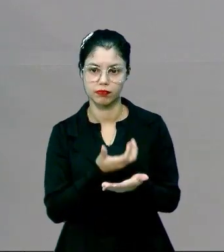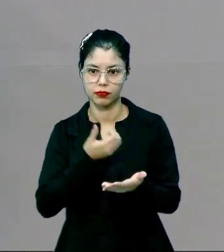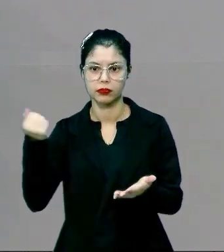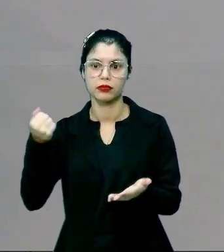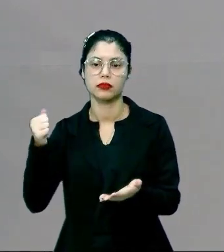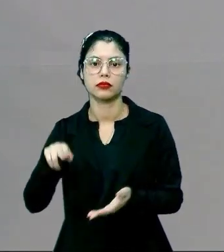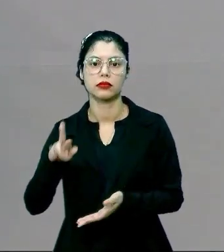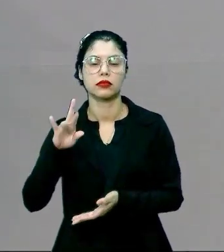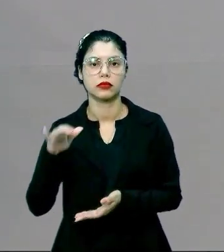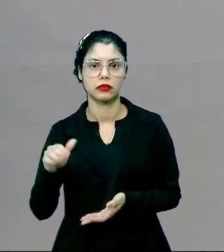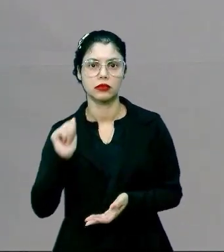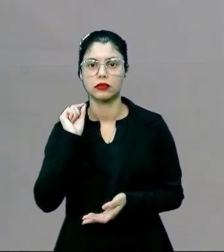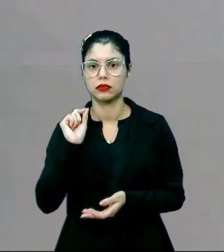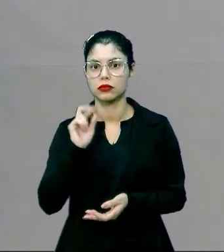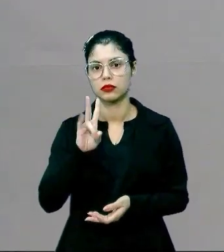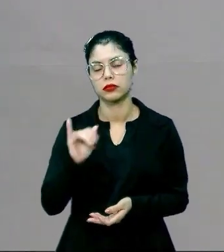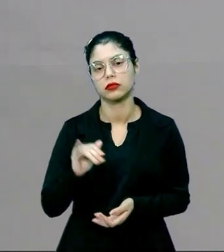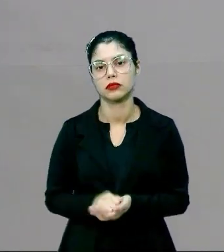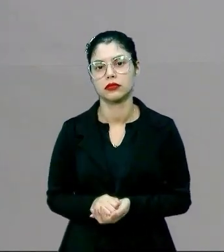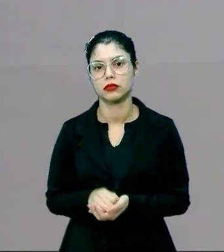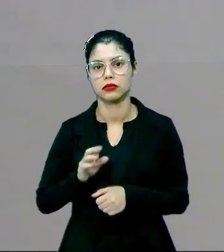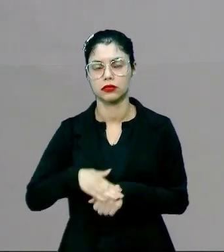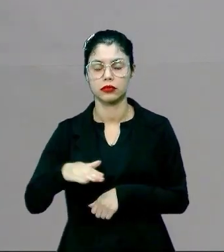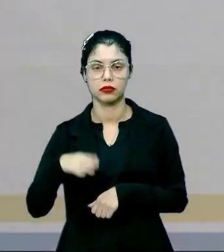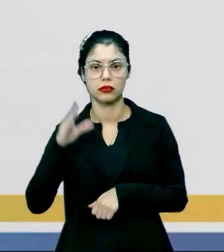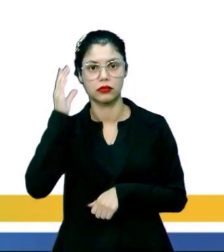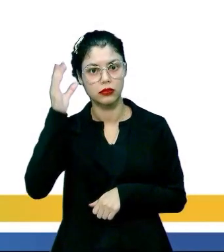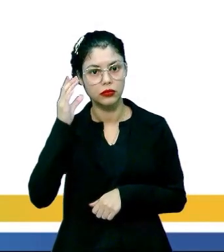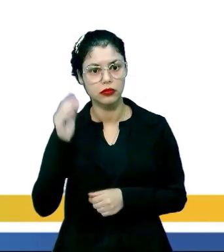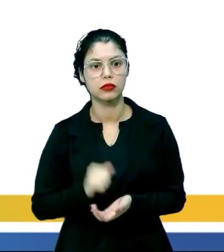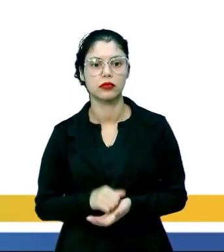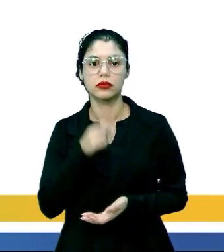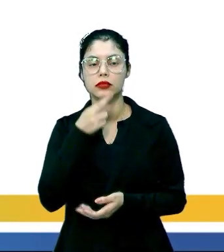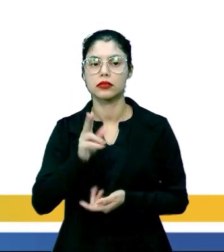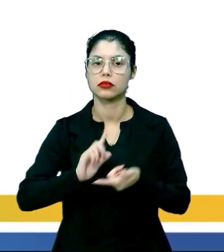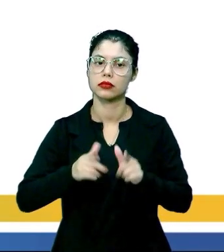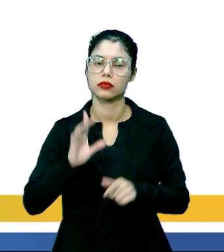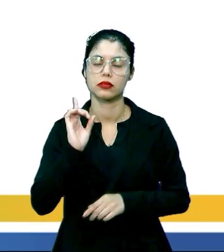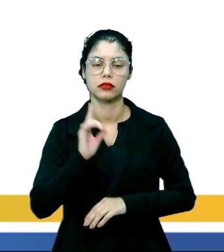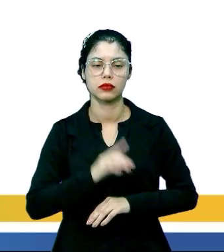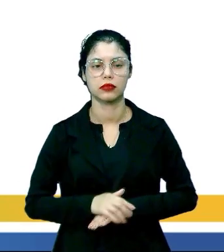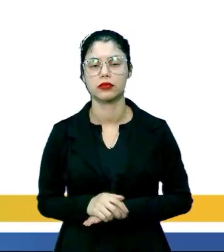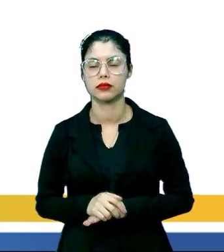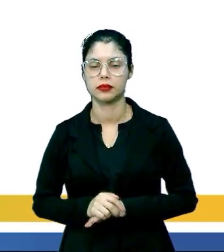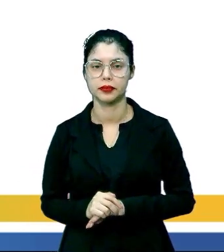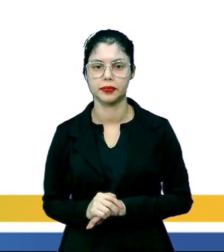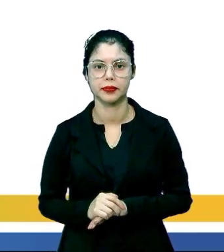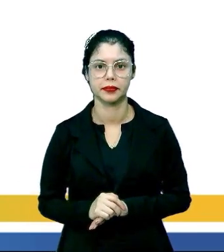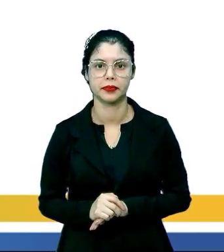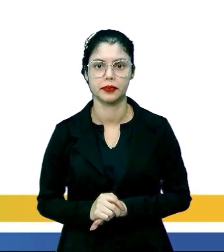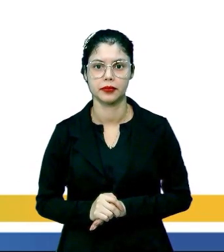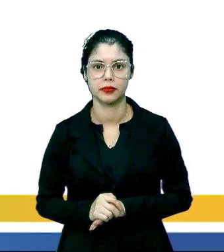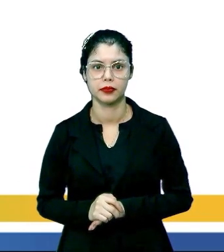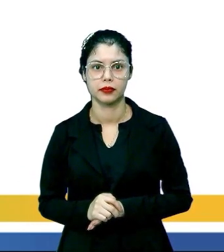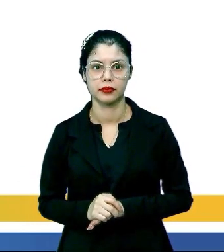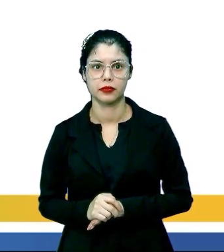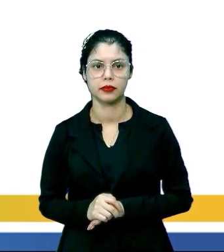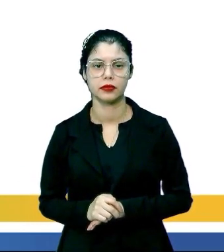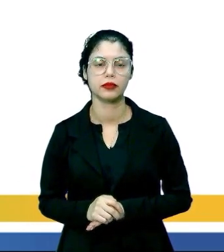água da urina, então a urina está sendo mais concentrada. Então a resposta correta, alternativa D, tá